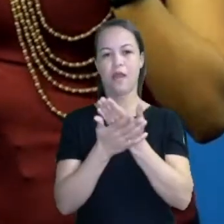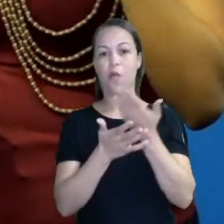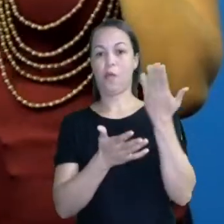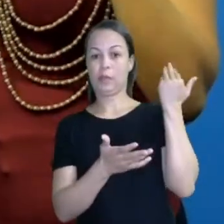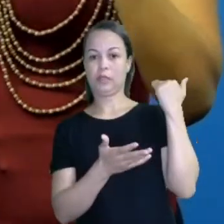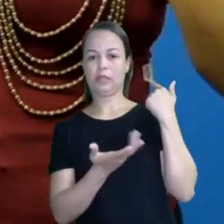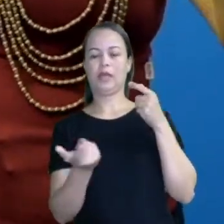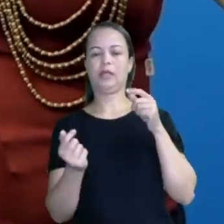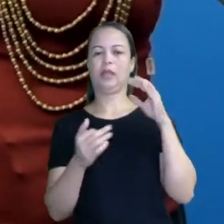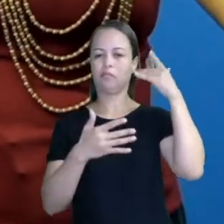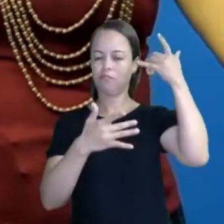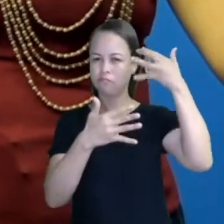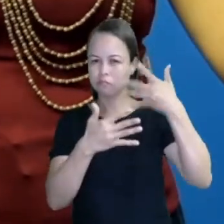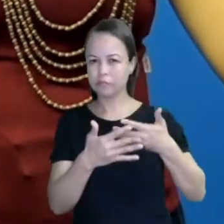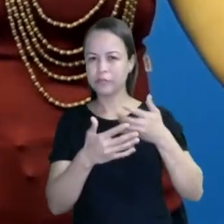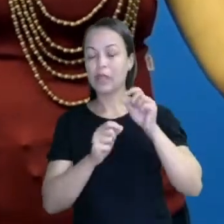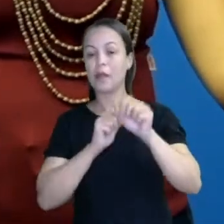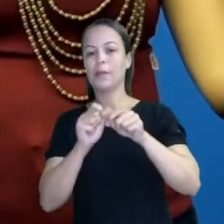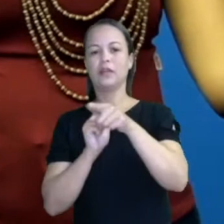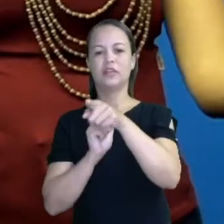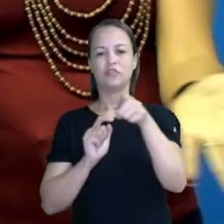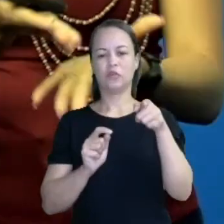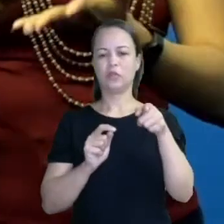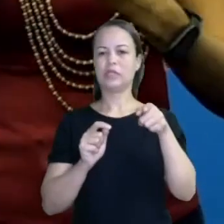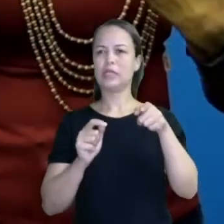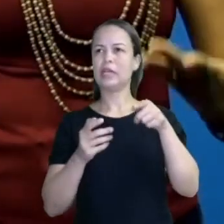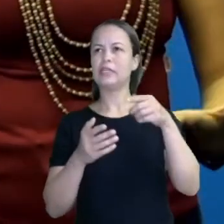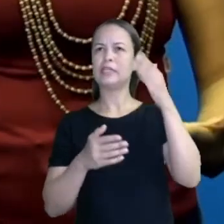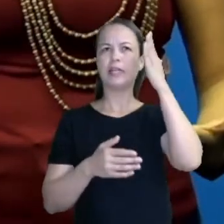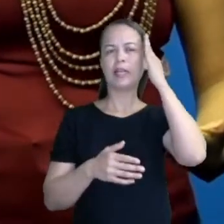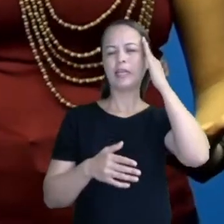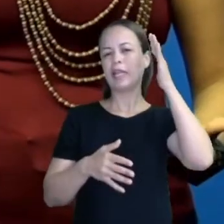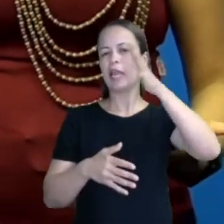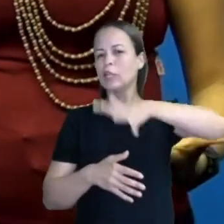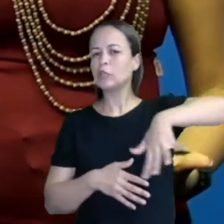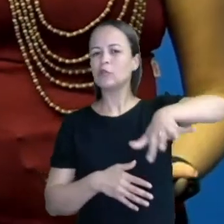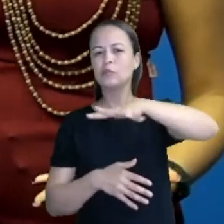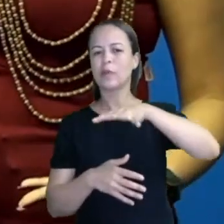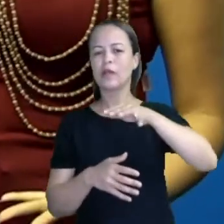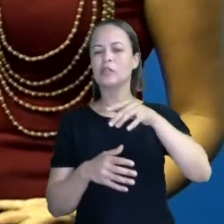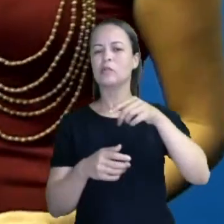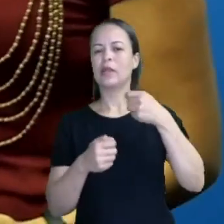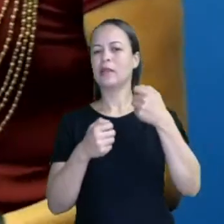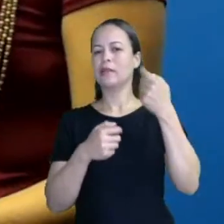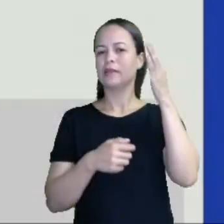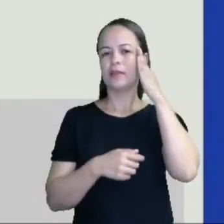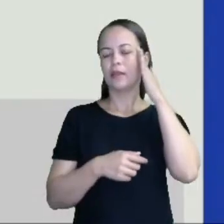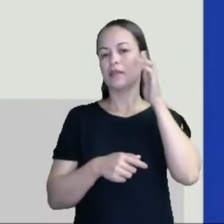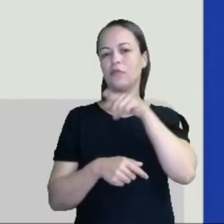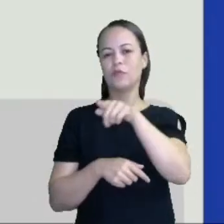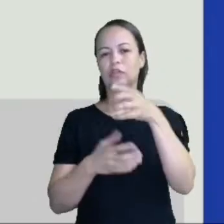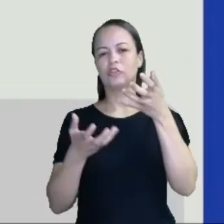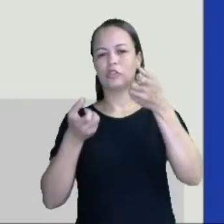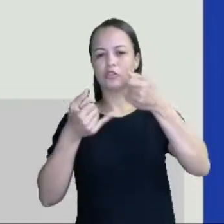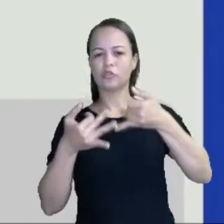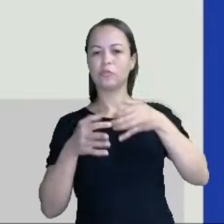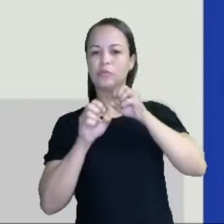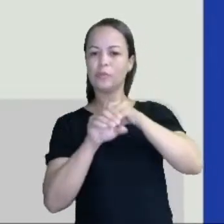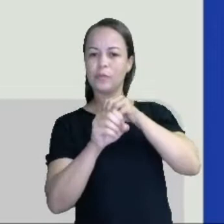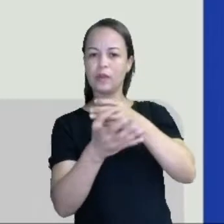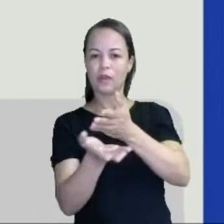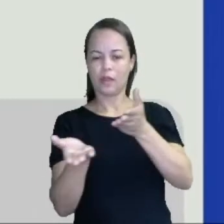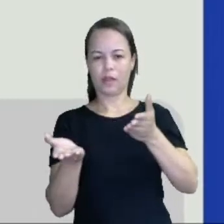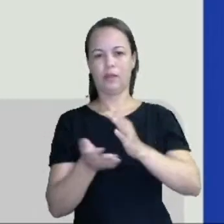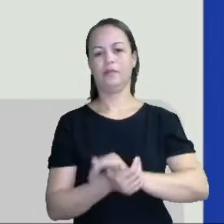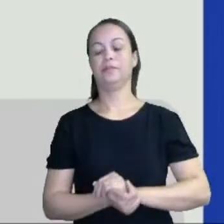tá bom? Para poder se situar no espaço, para poder entender o que a gente está querendo dizer para vocês. Outro ponto